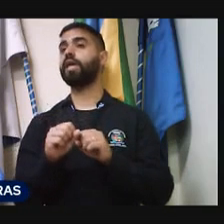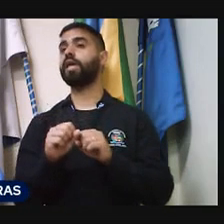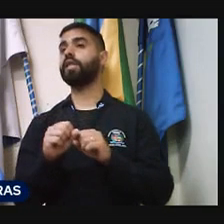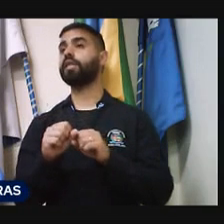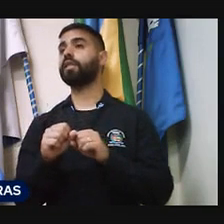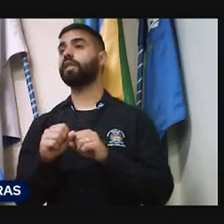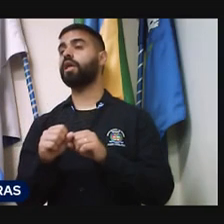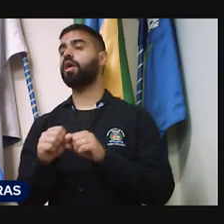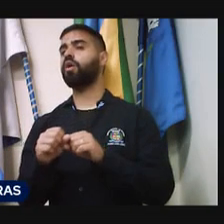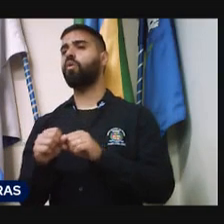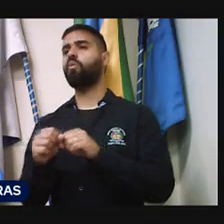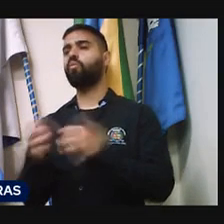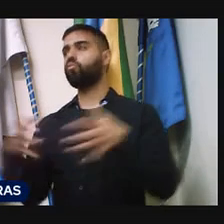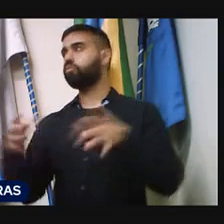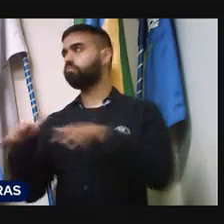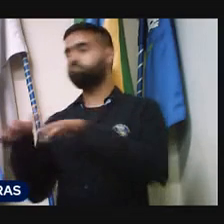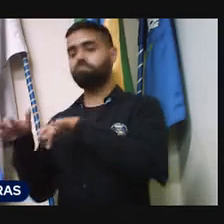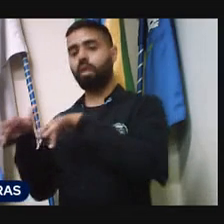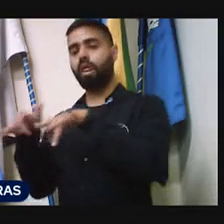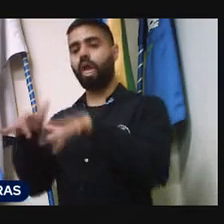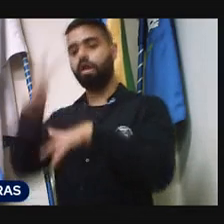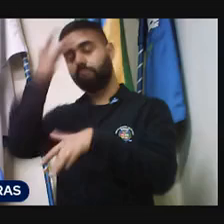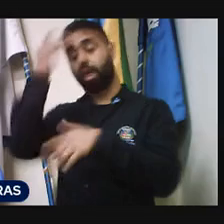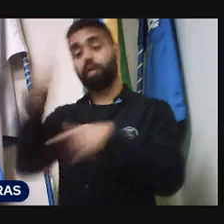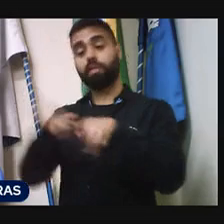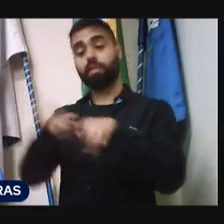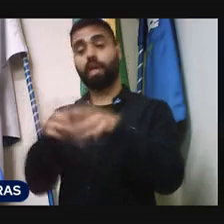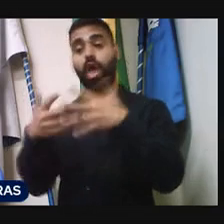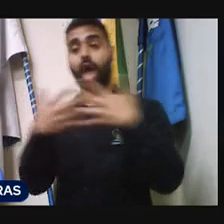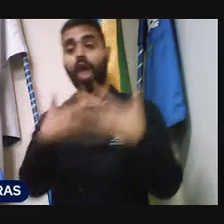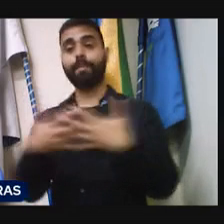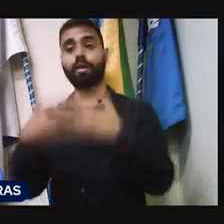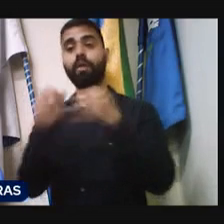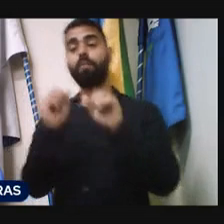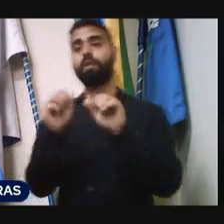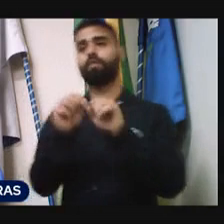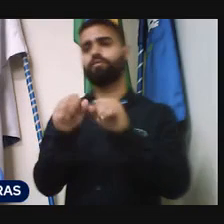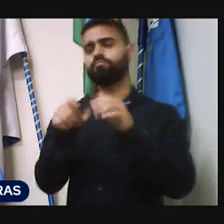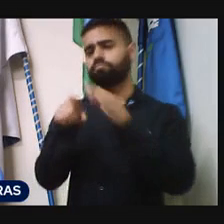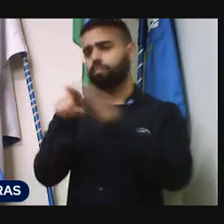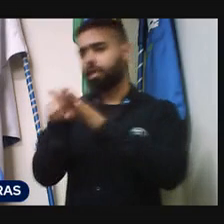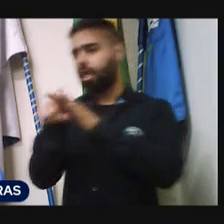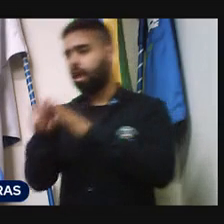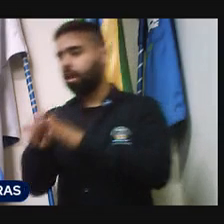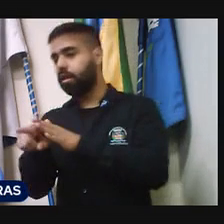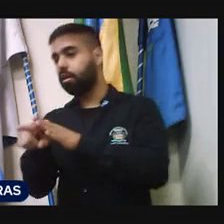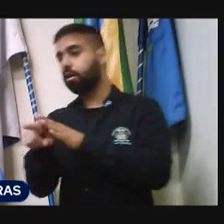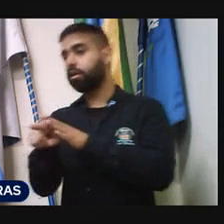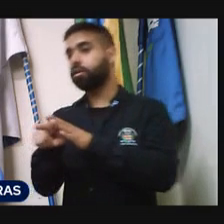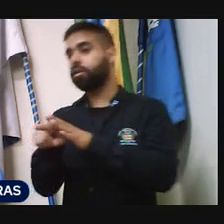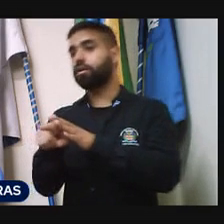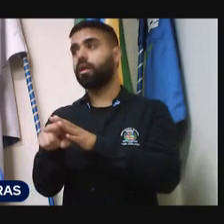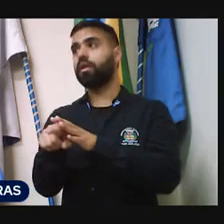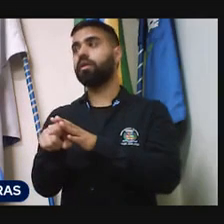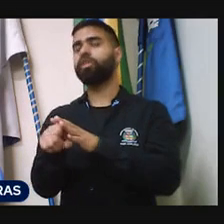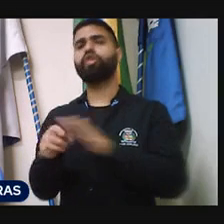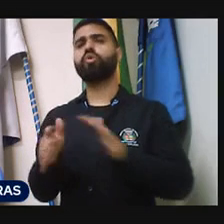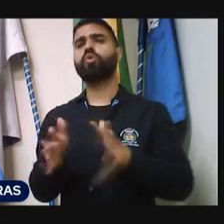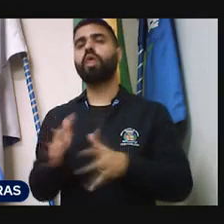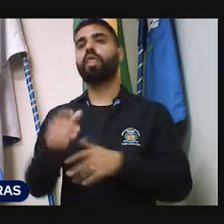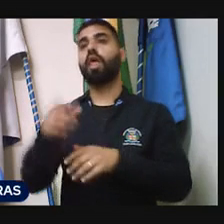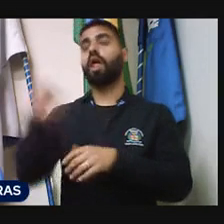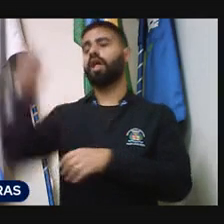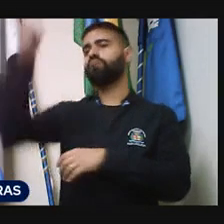equipe em caminhão da secretaria de serviços públicos que possa realizar uma inspeção minuciosa de toda a iluminação